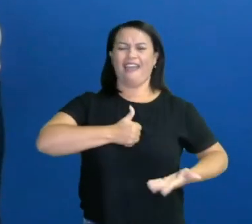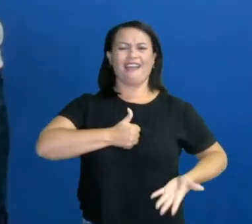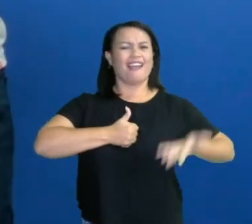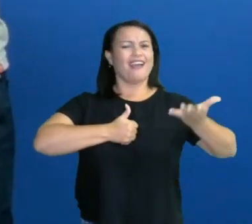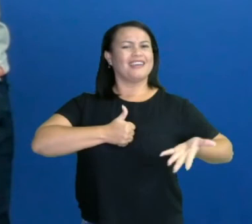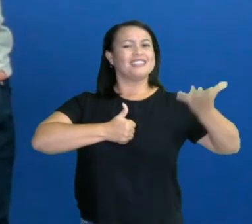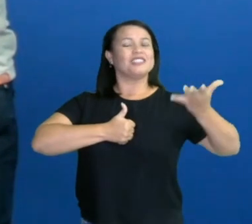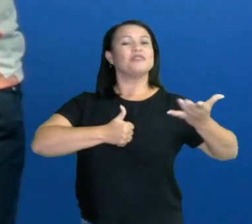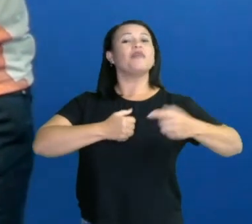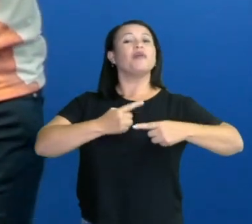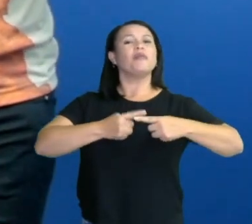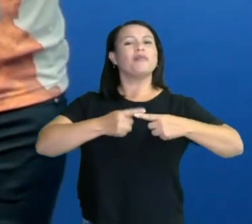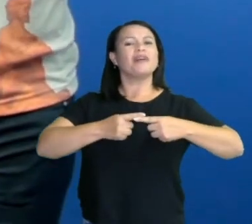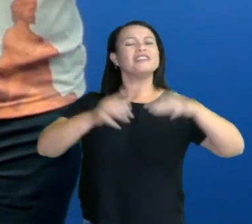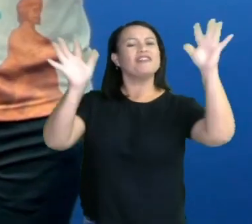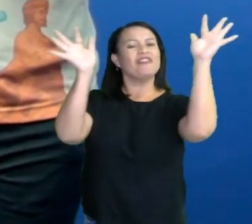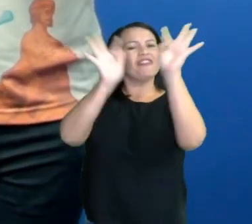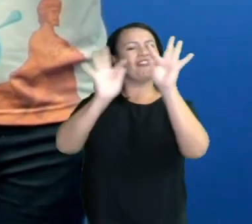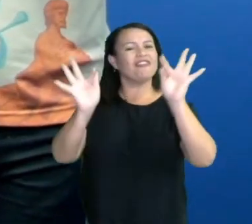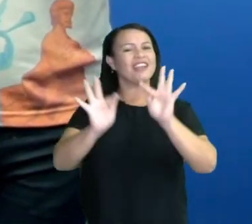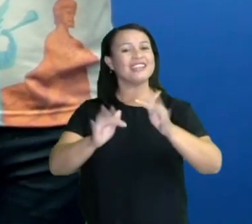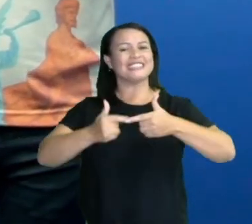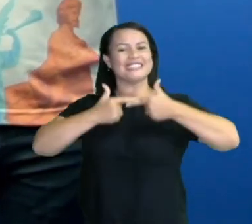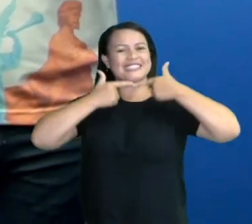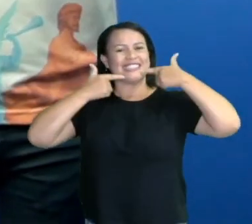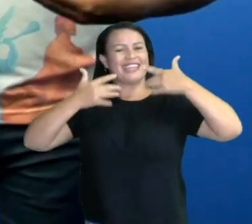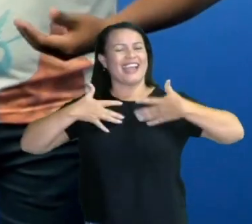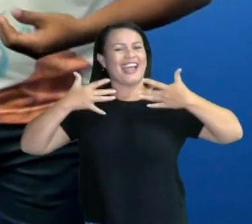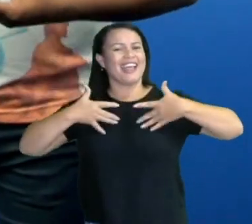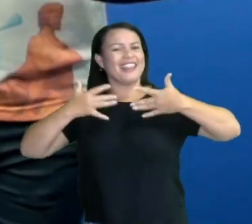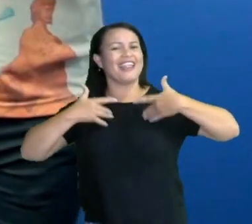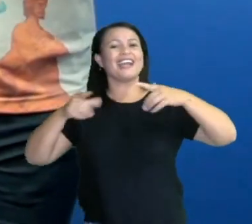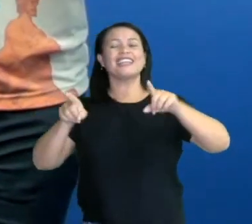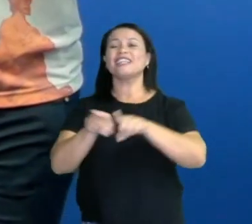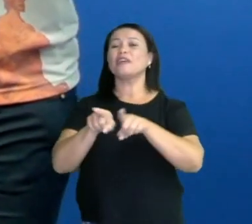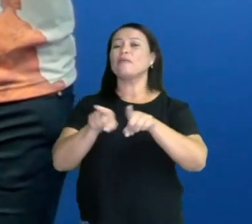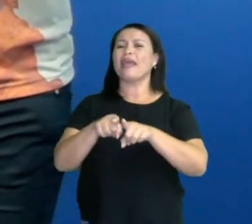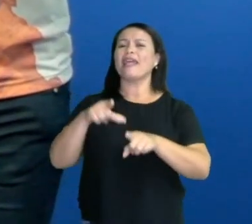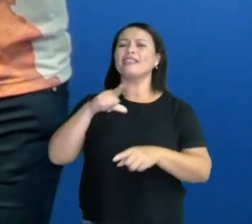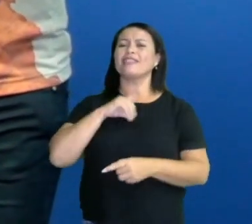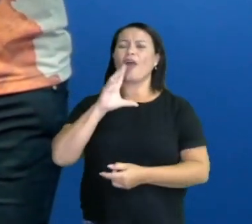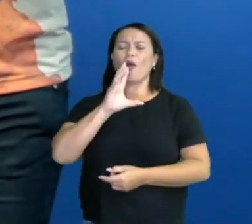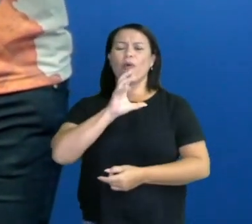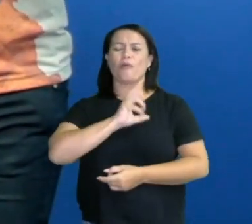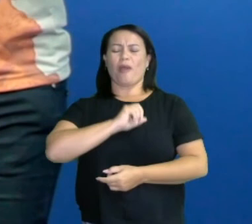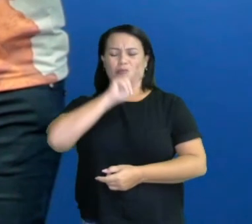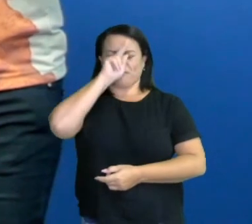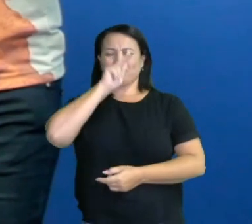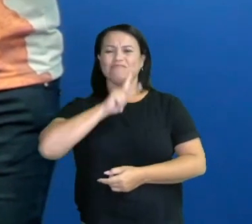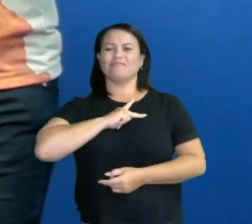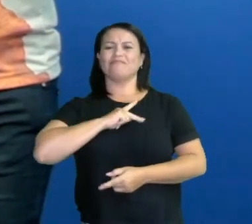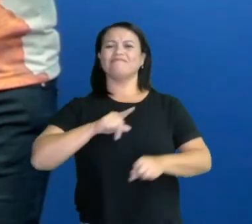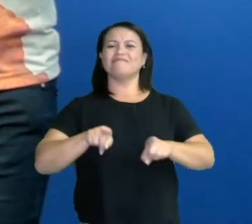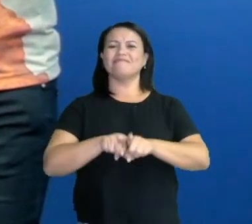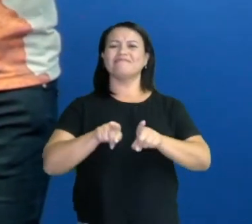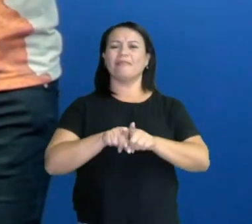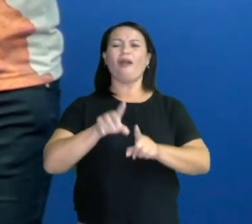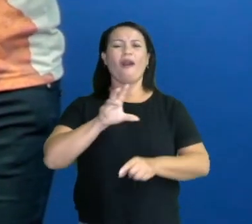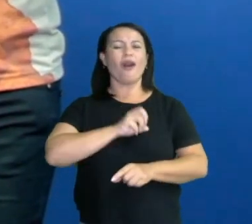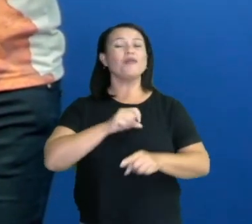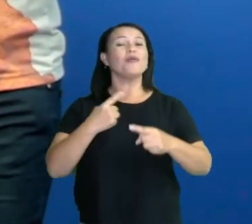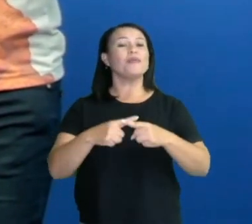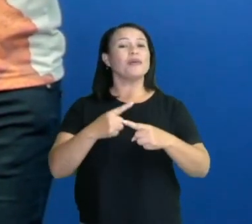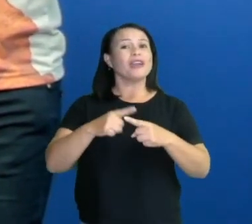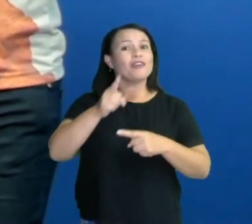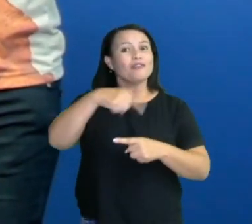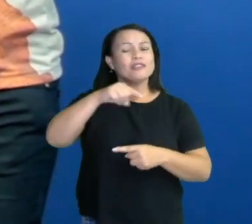Procure sempre ser feliz, ser alegre, em ter um amor próprio em si, achar o máximo mesmo, porque ninguém mais